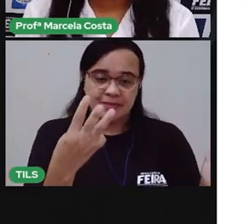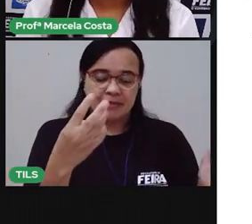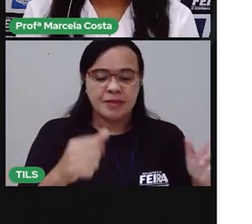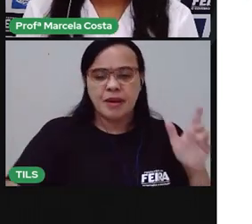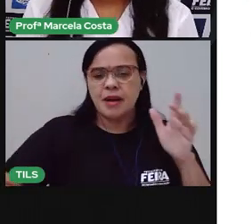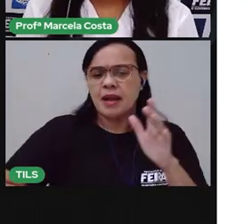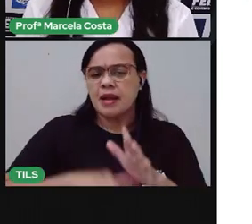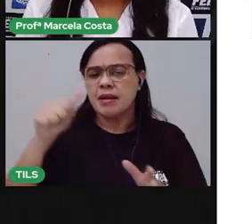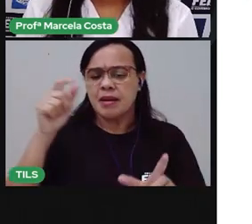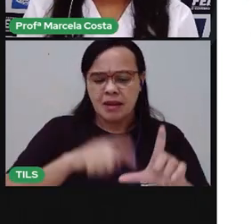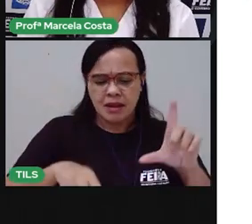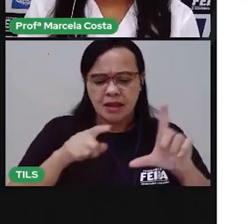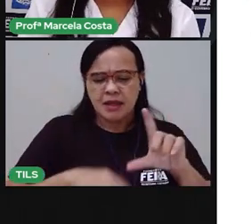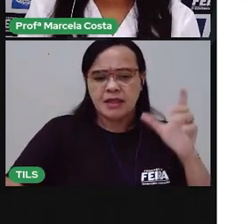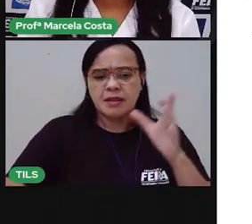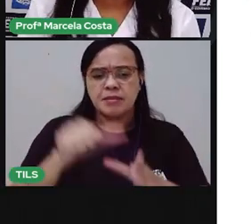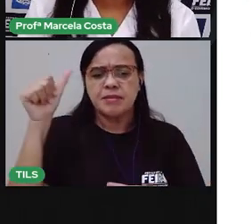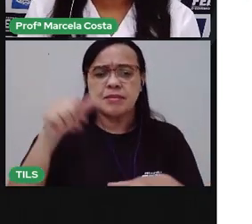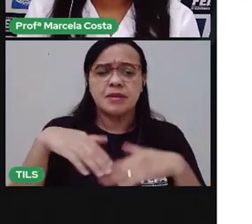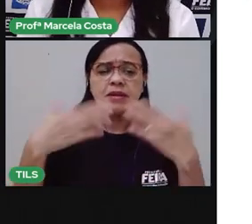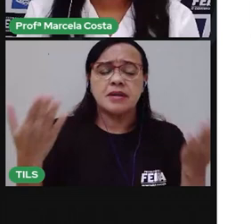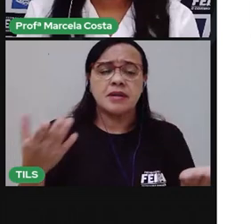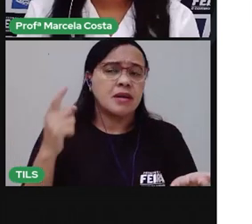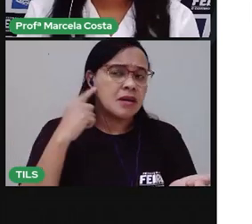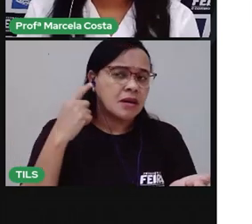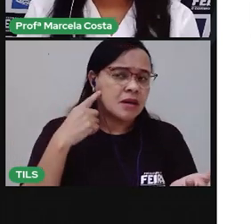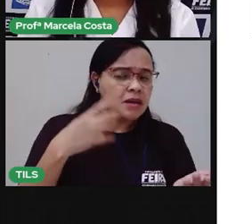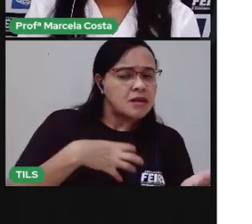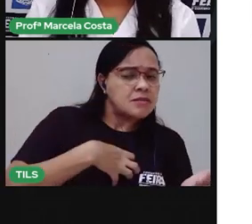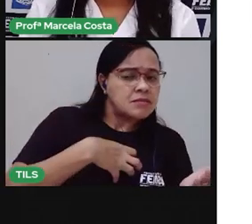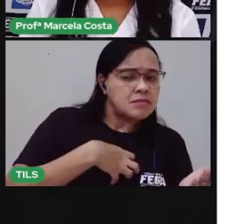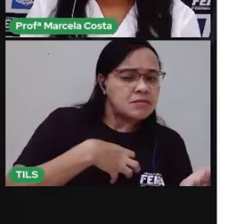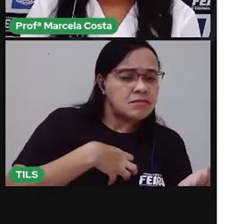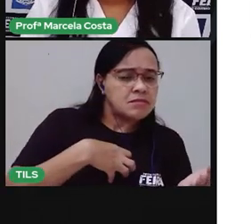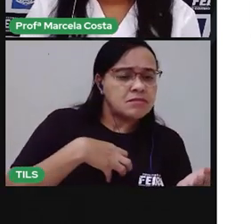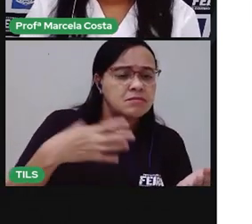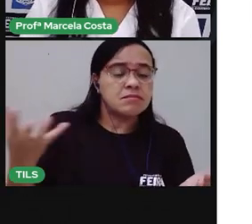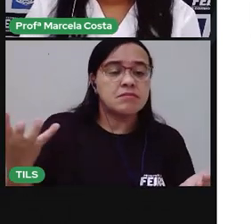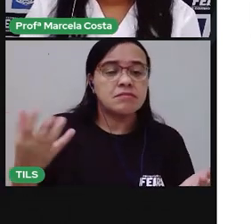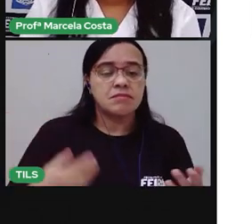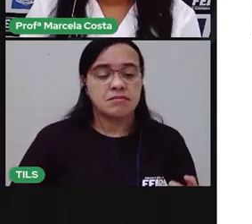primeira letra qual o primeiro som que você escuta quando a gente fala barata